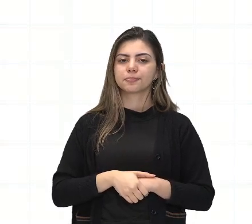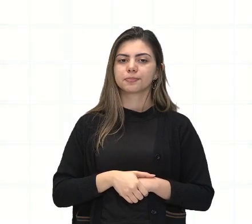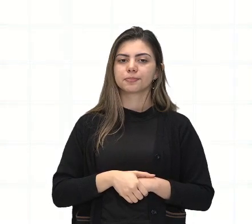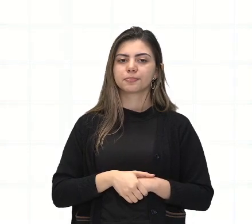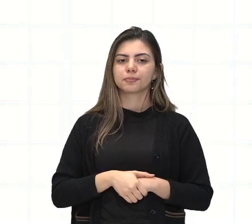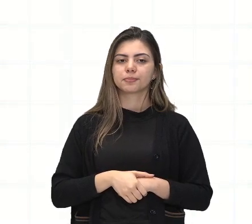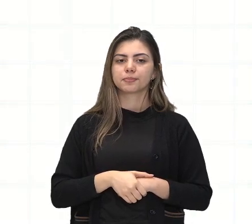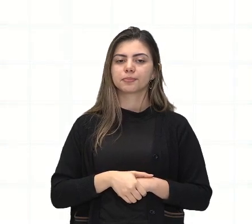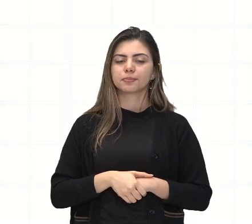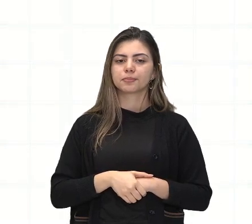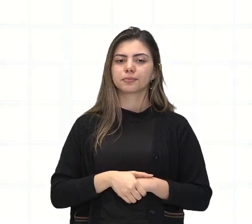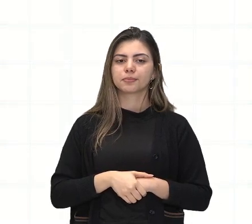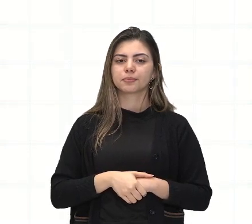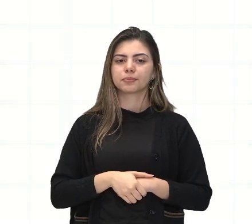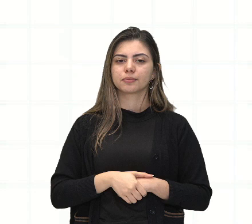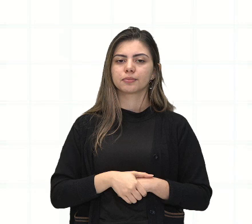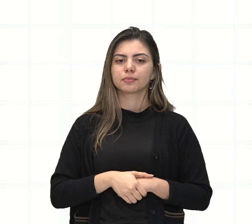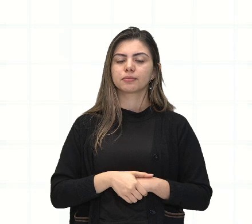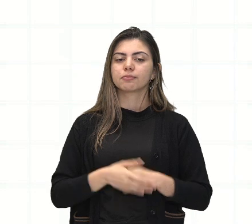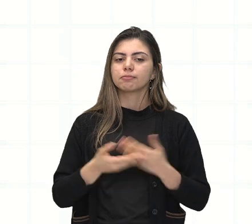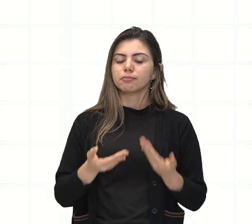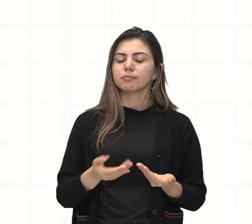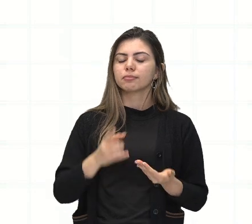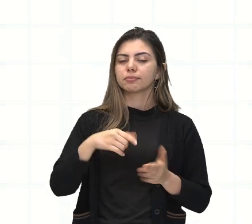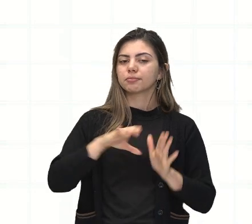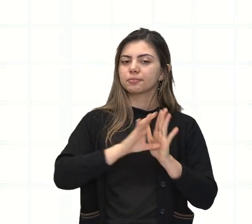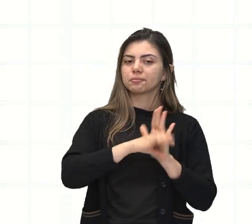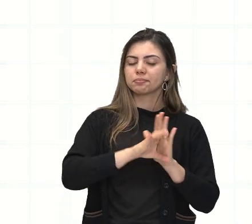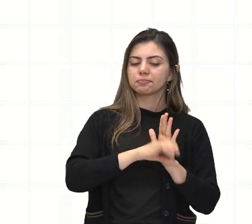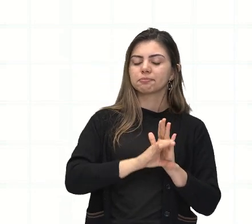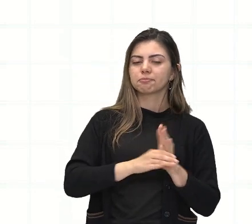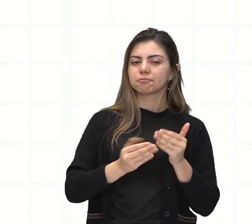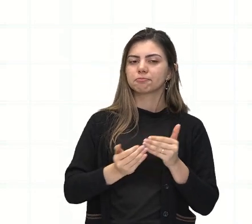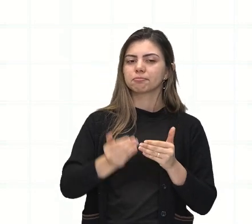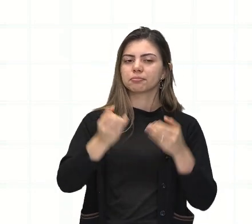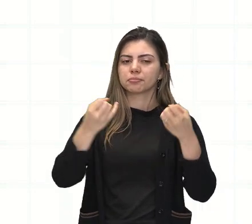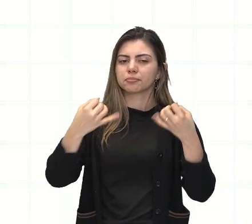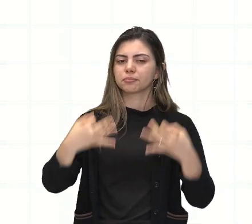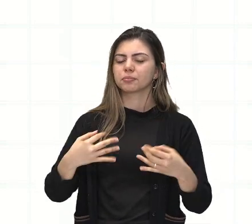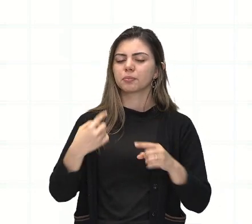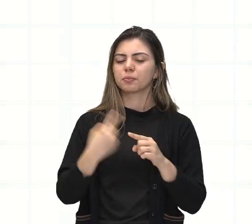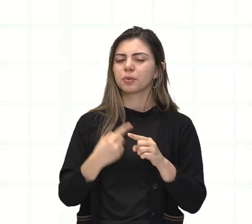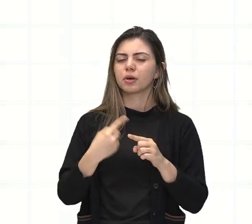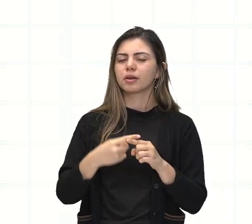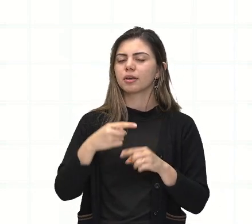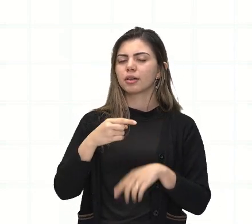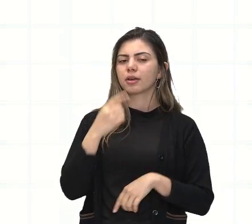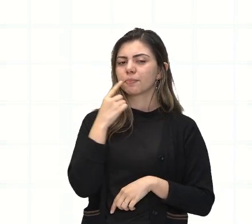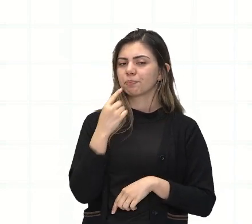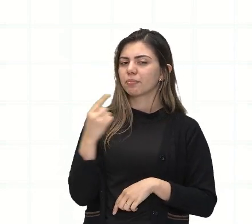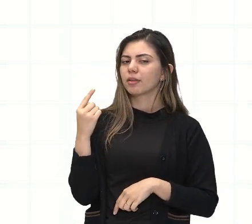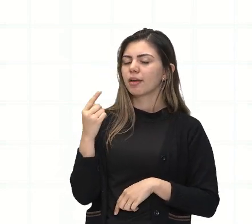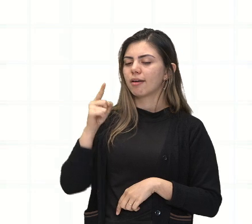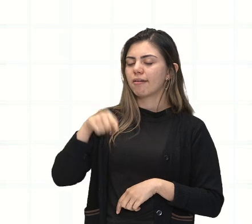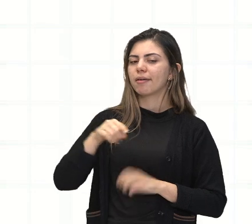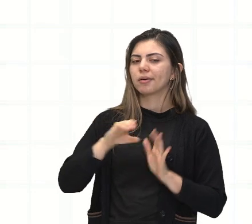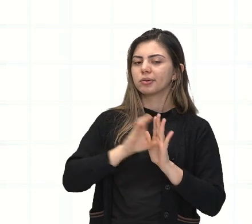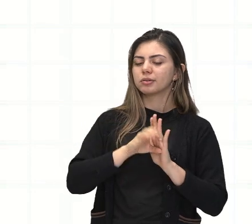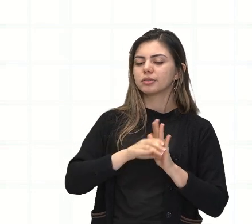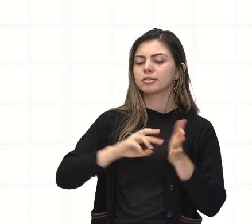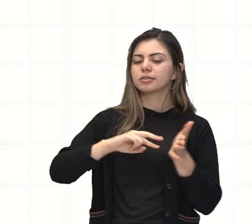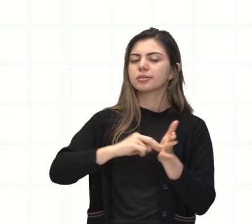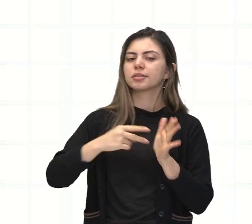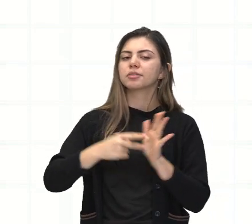conceito, deixa eu destacar, porque é importante a gente fazer esse destaque do conceito, o que